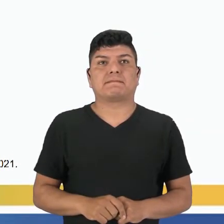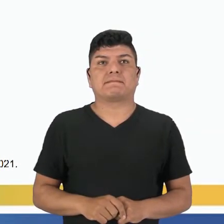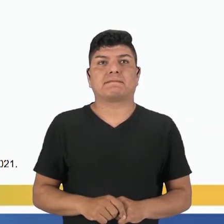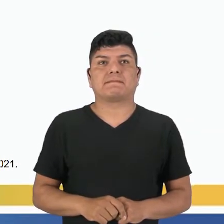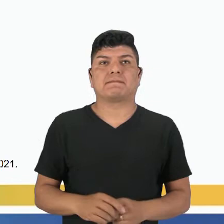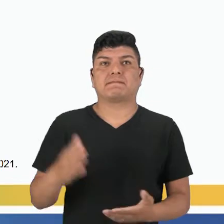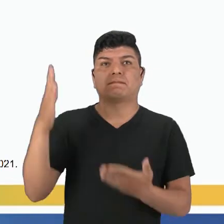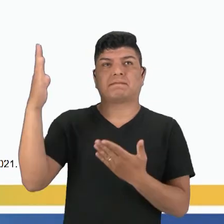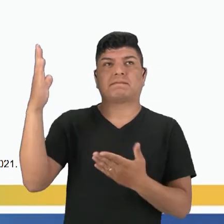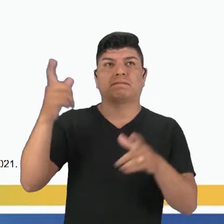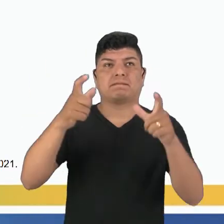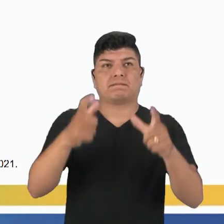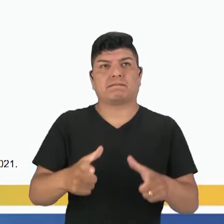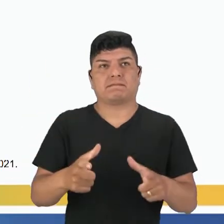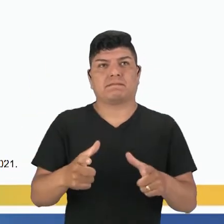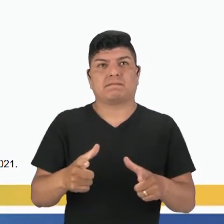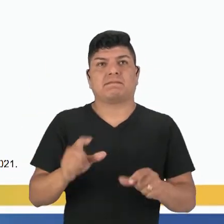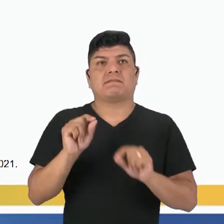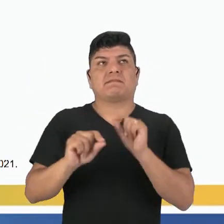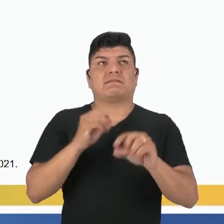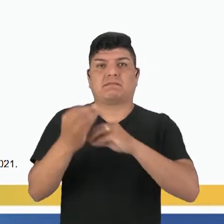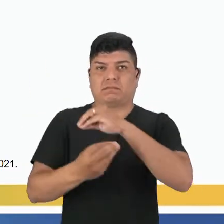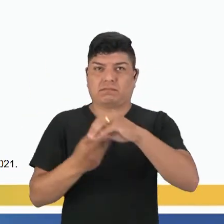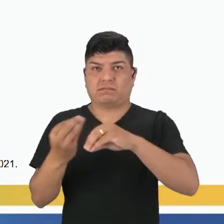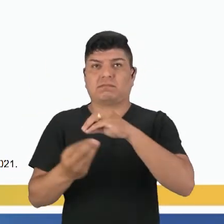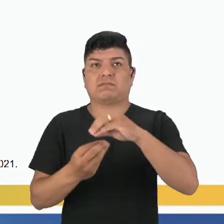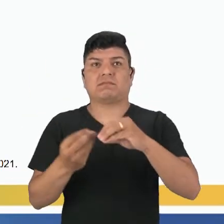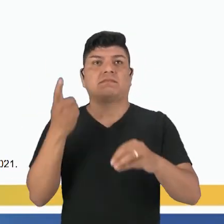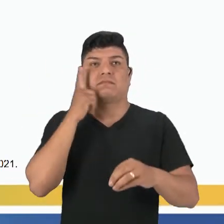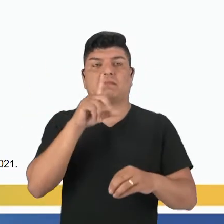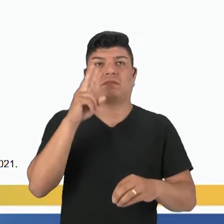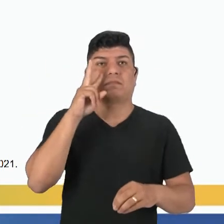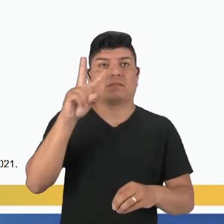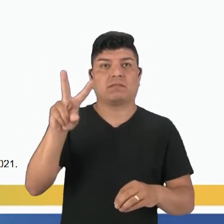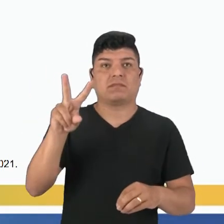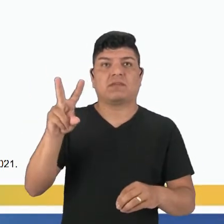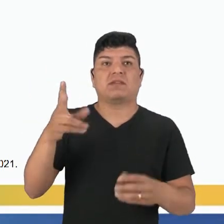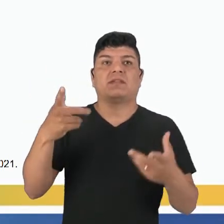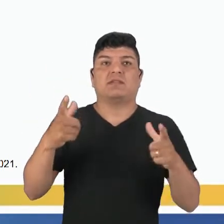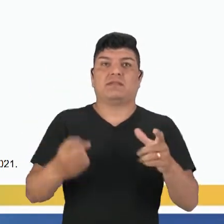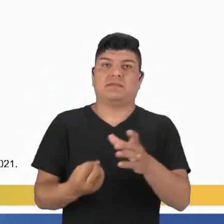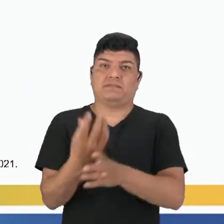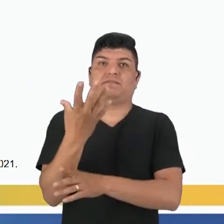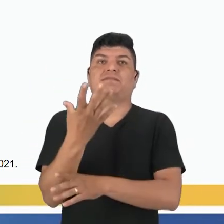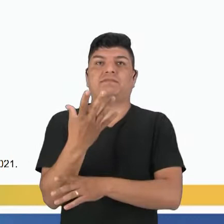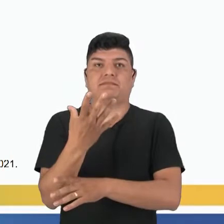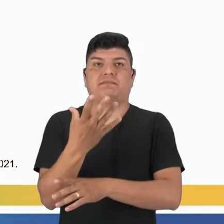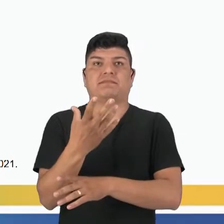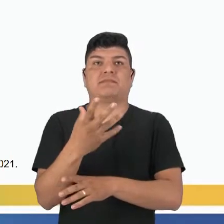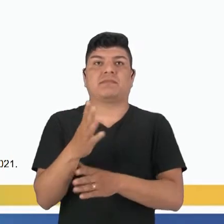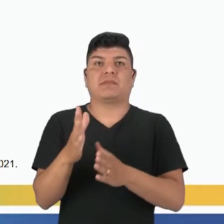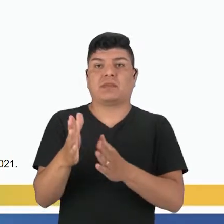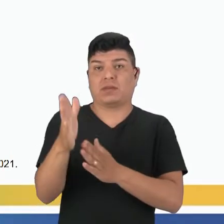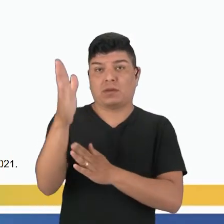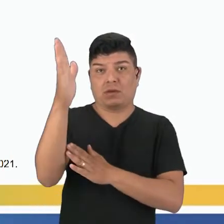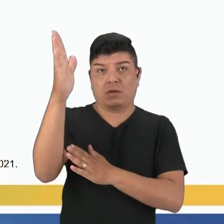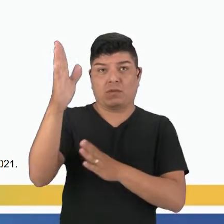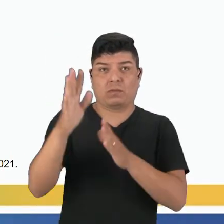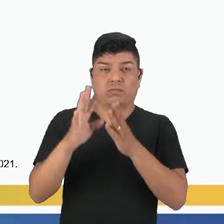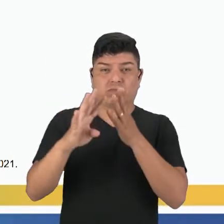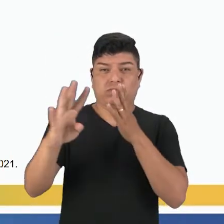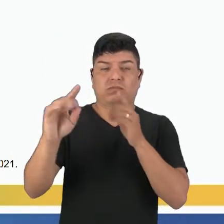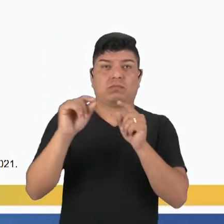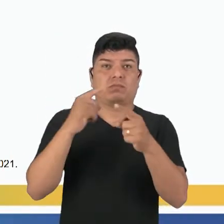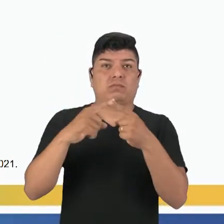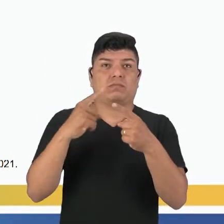E esse aqui é o tanque de decantação. Aqui nesse tanque a gente já consegue ver o flocão formado. E ele é comprido assim porque ao longo